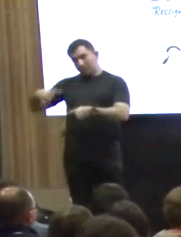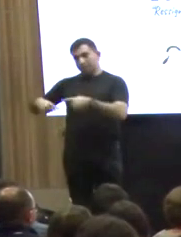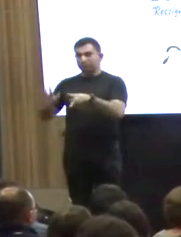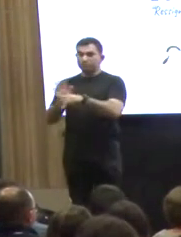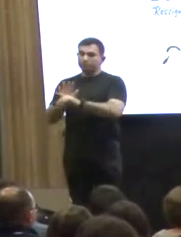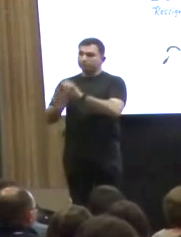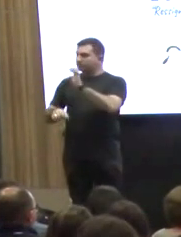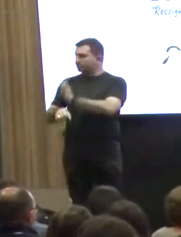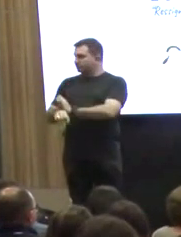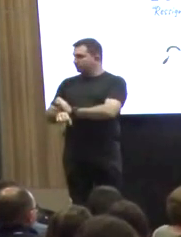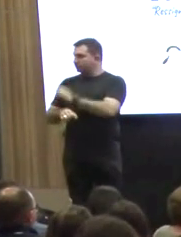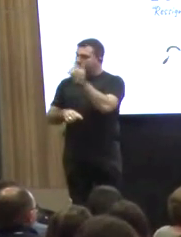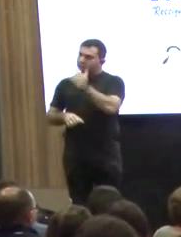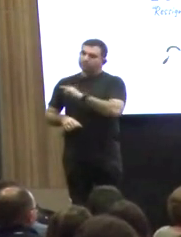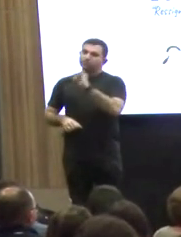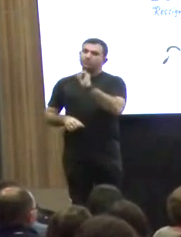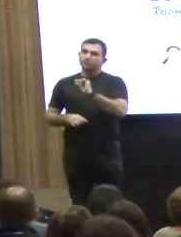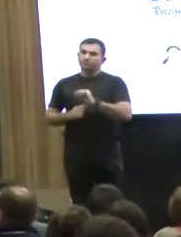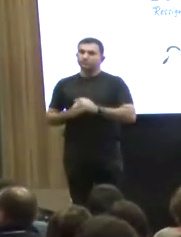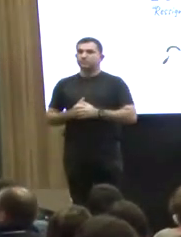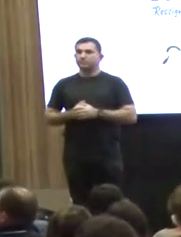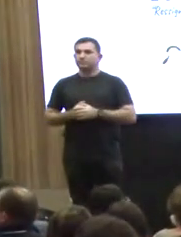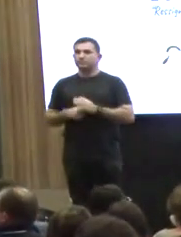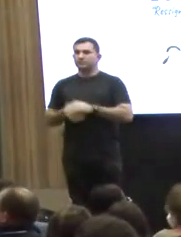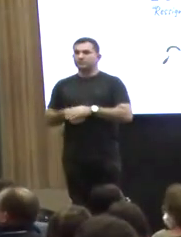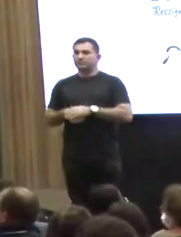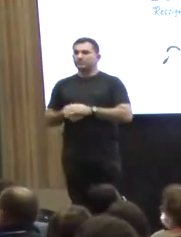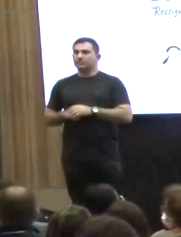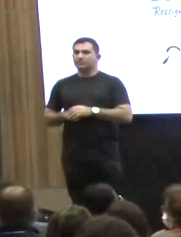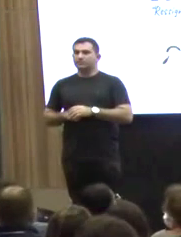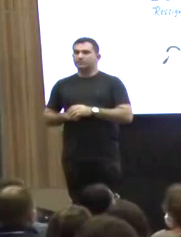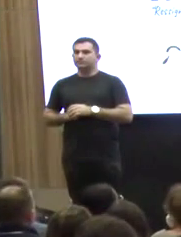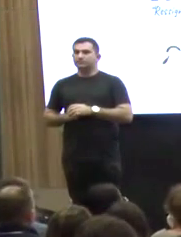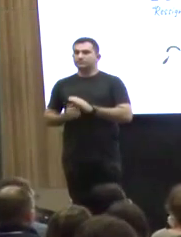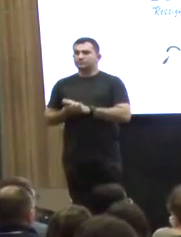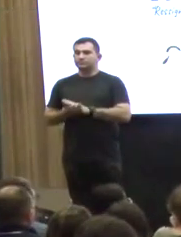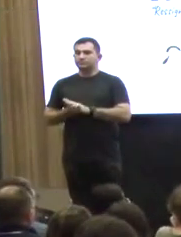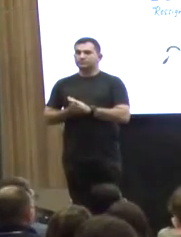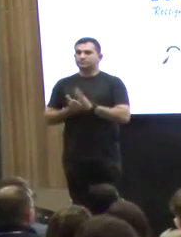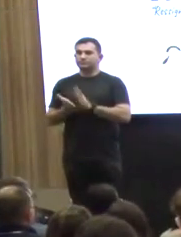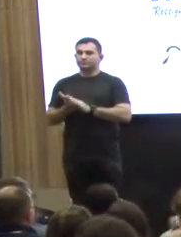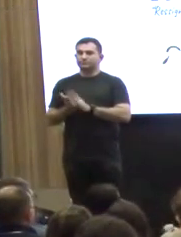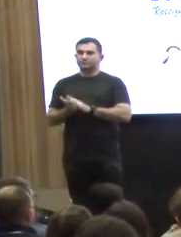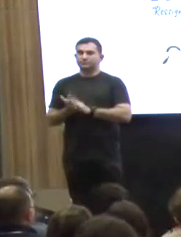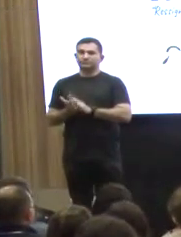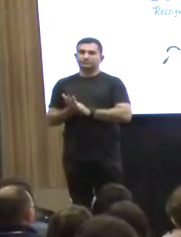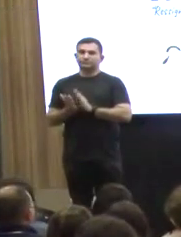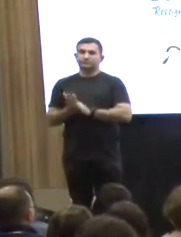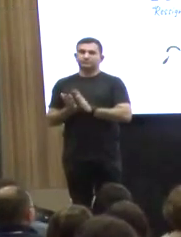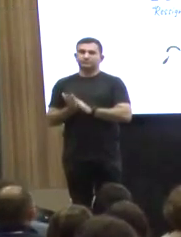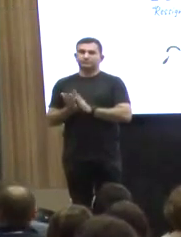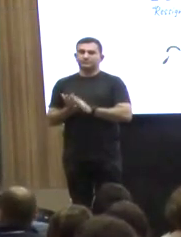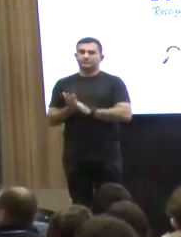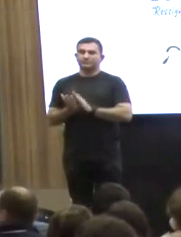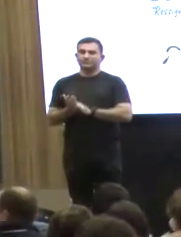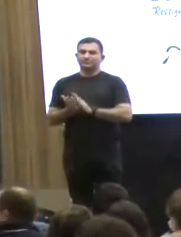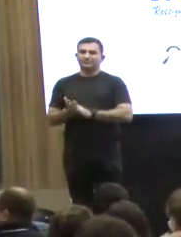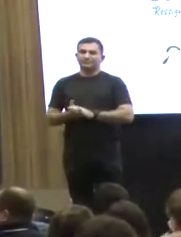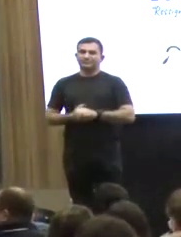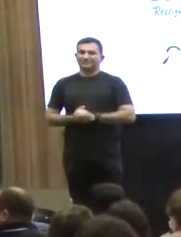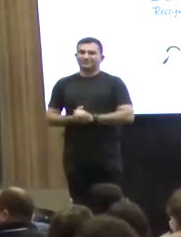para auxiliar na construção de uma educação com respeito à diversidade? Se a prática docente, o